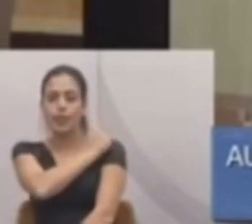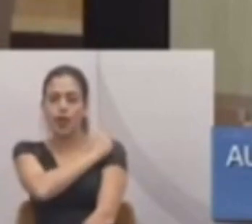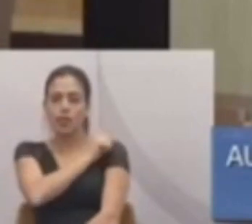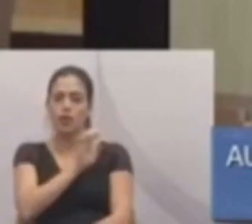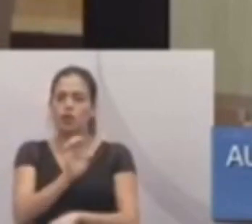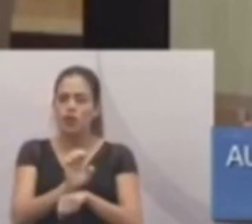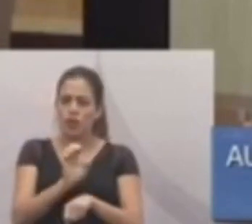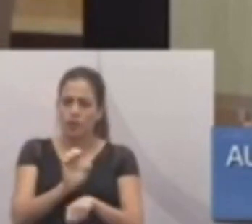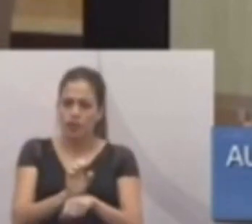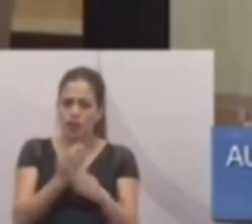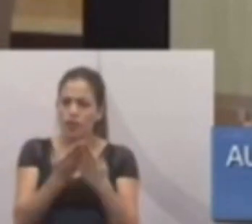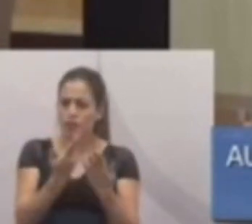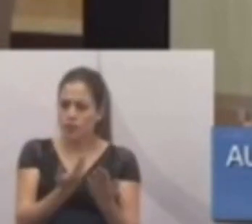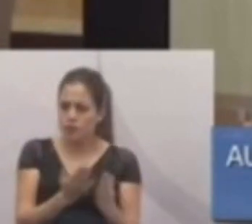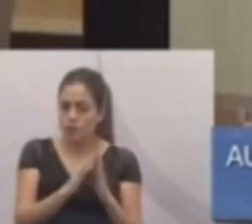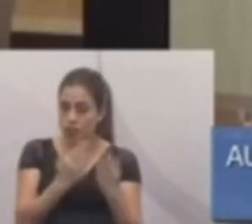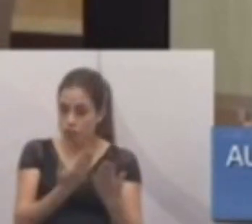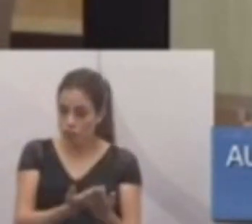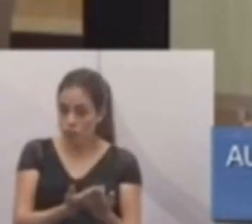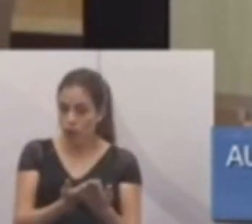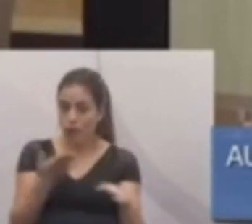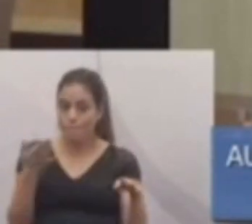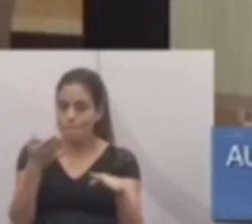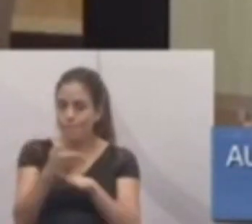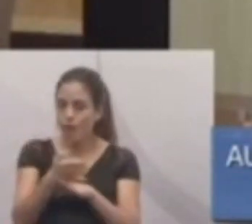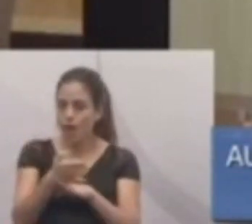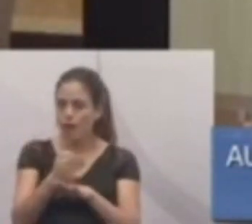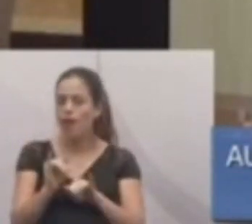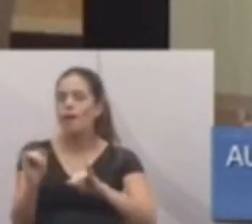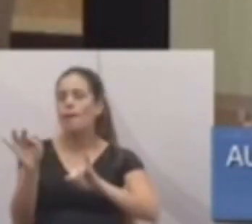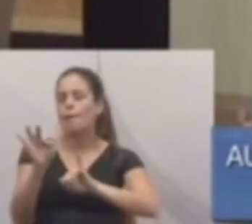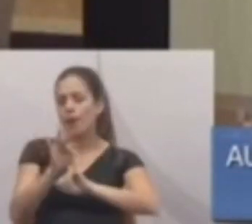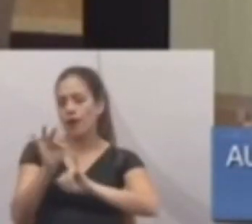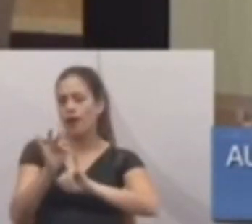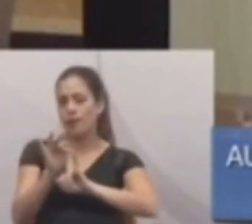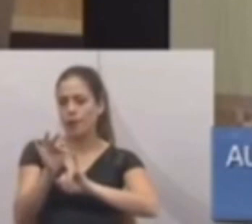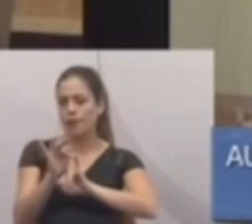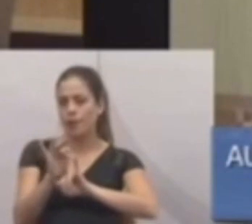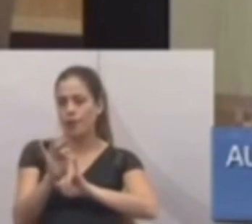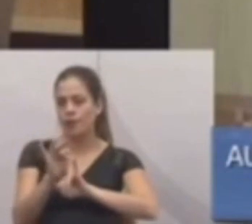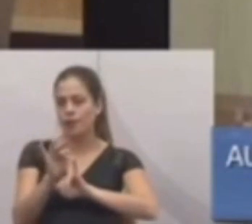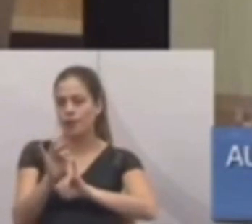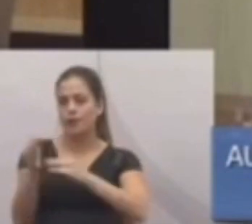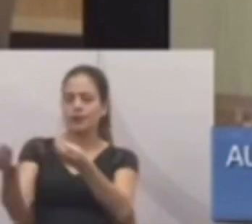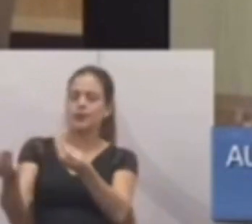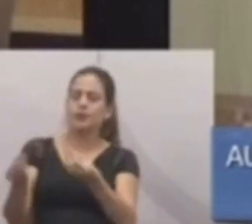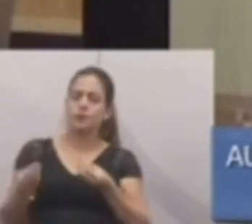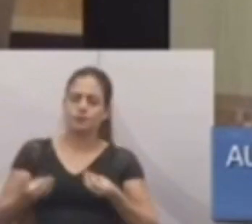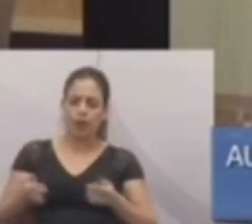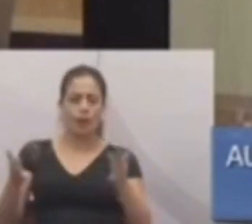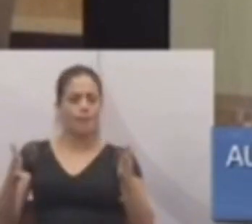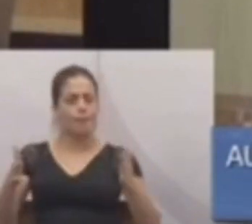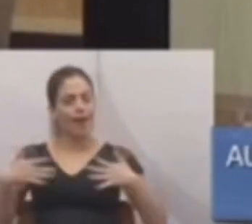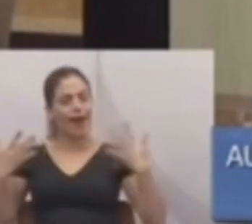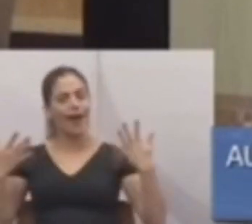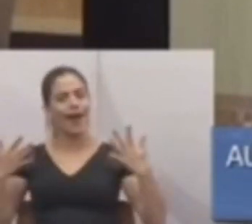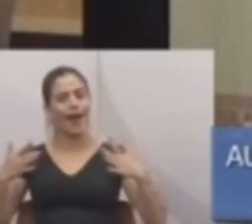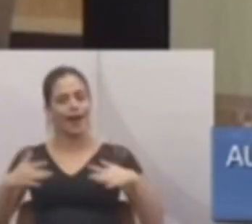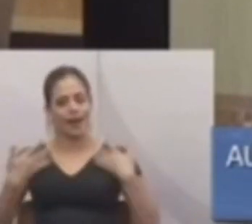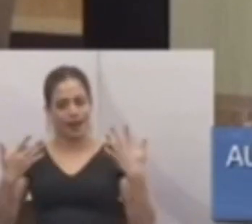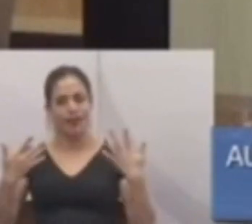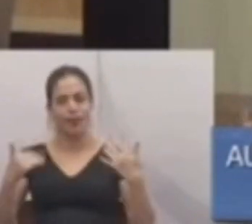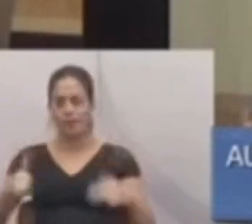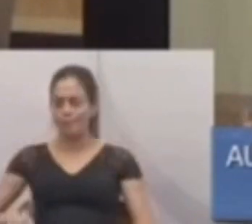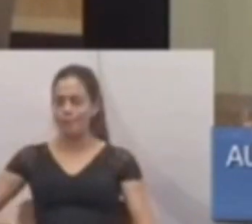rede estadual, né, de estar lá nessa entidade, Vamir, que realmente gotou, Vamir, traz gotou, muita alegria para nós, experiência,